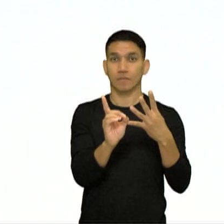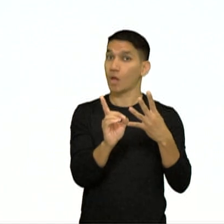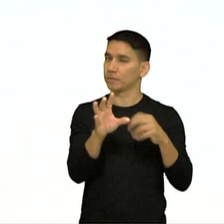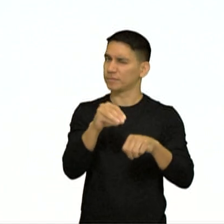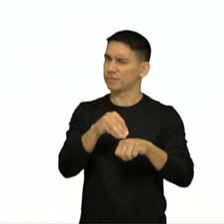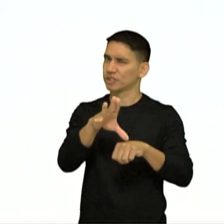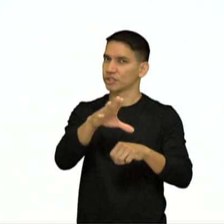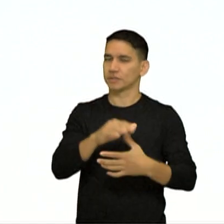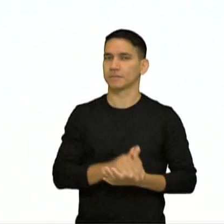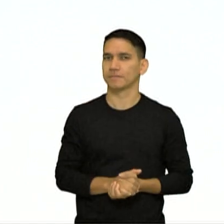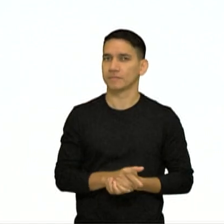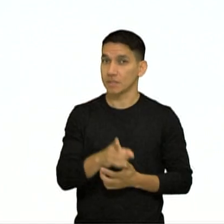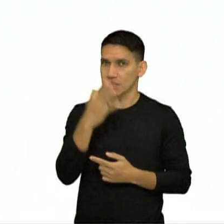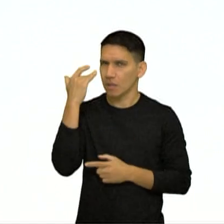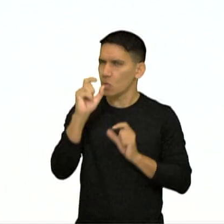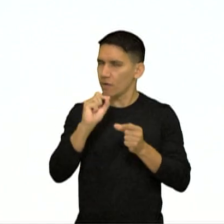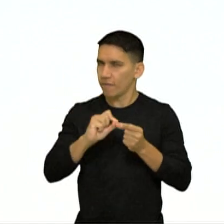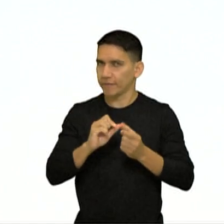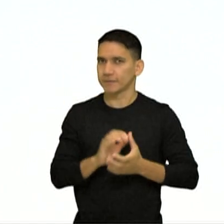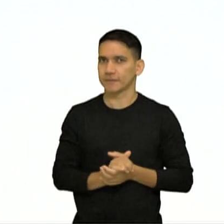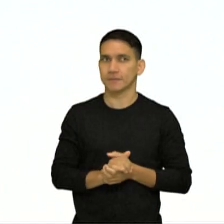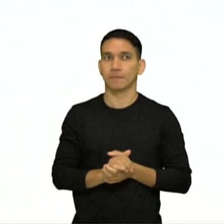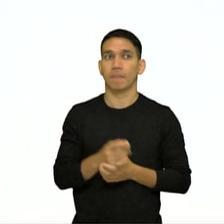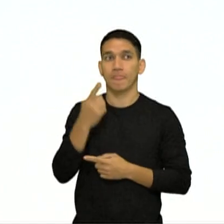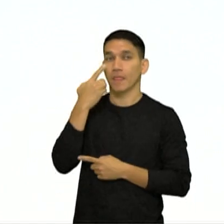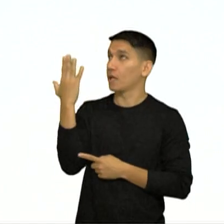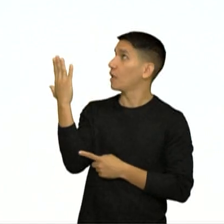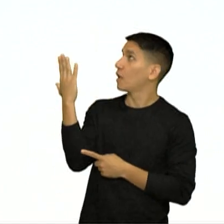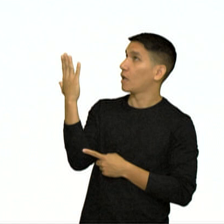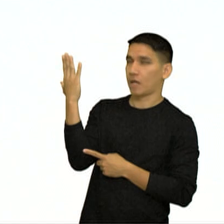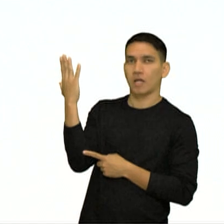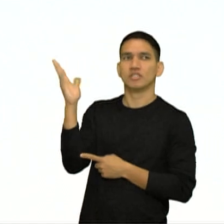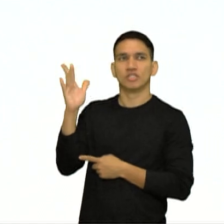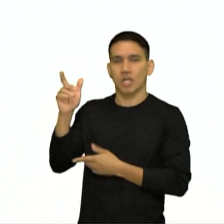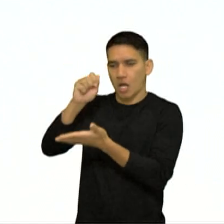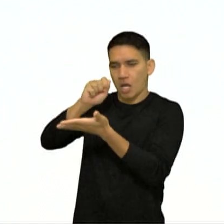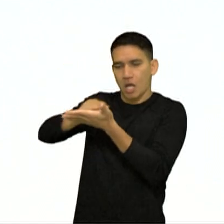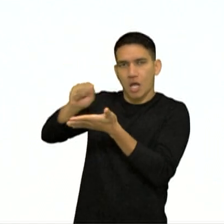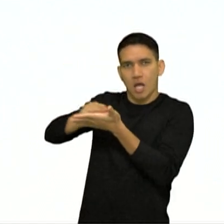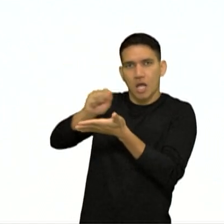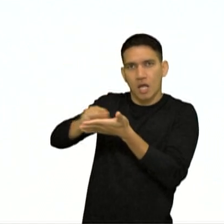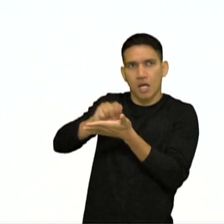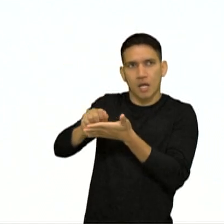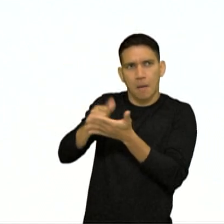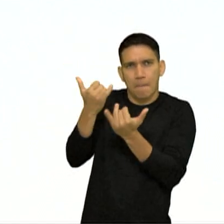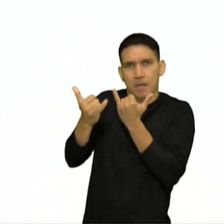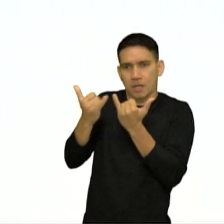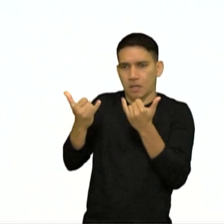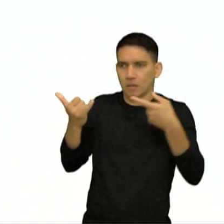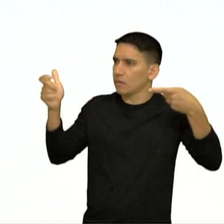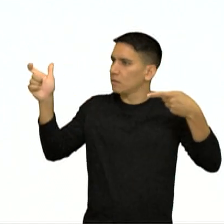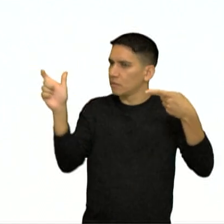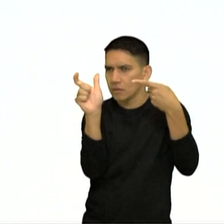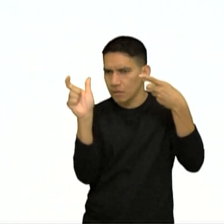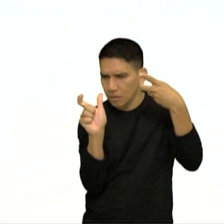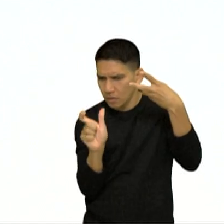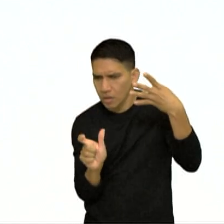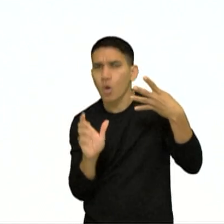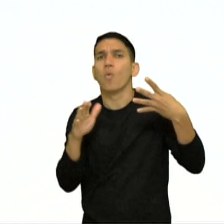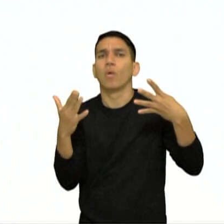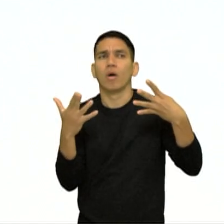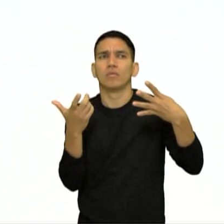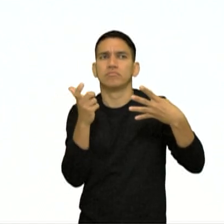quero saber quais são semelhantes ao 5ax². Qual é semelhante a menos 1,2 ao quadrado